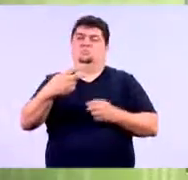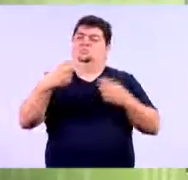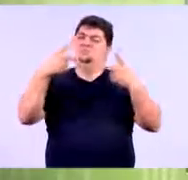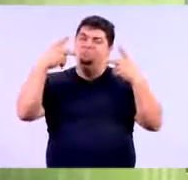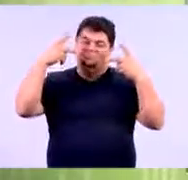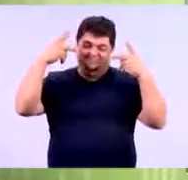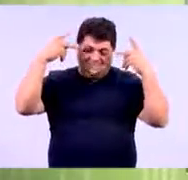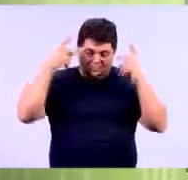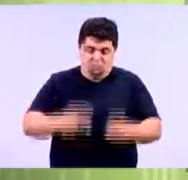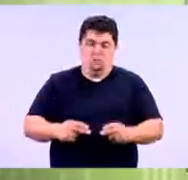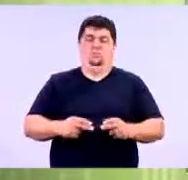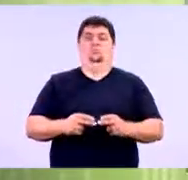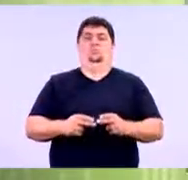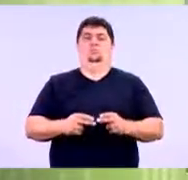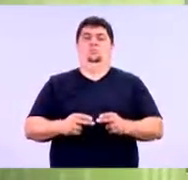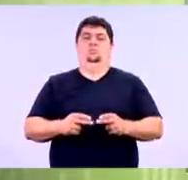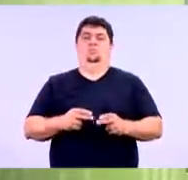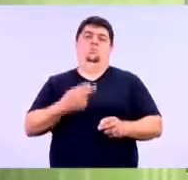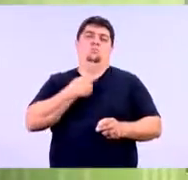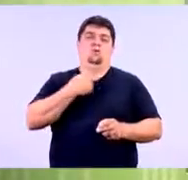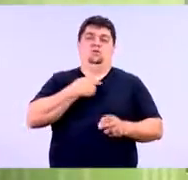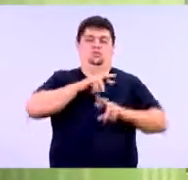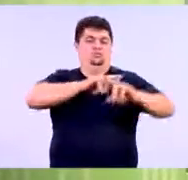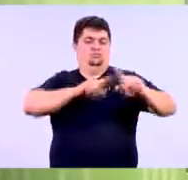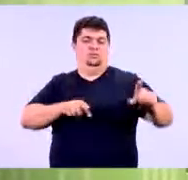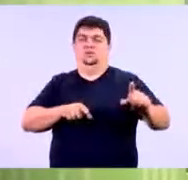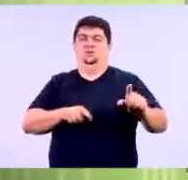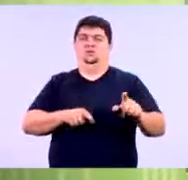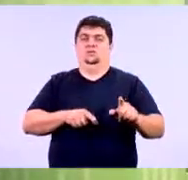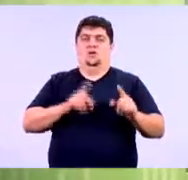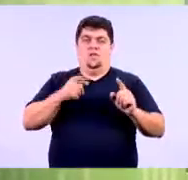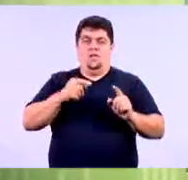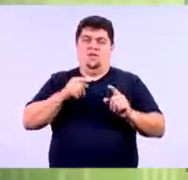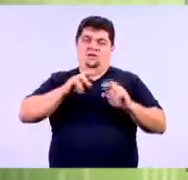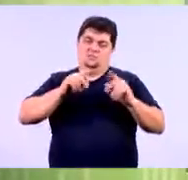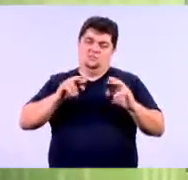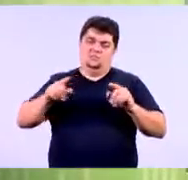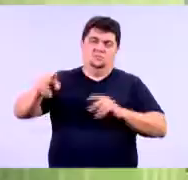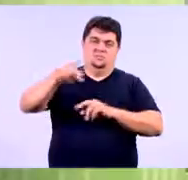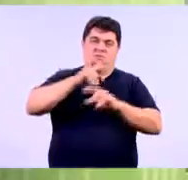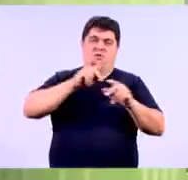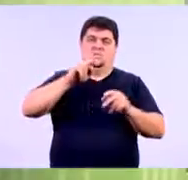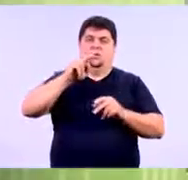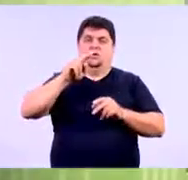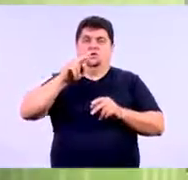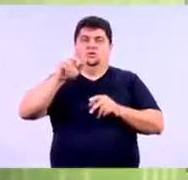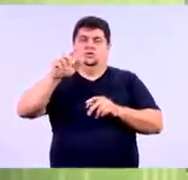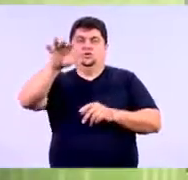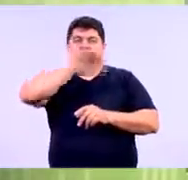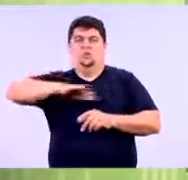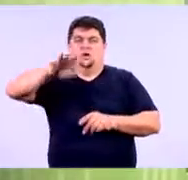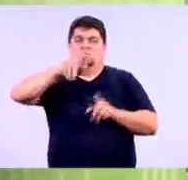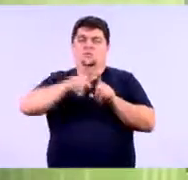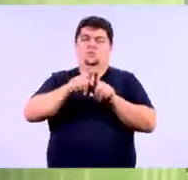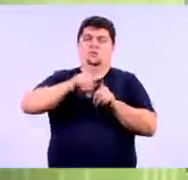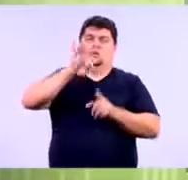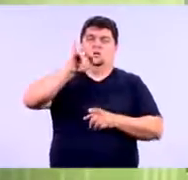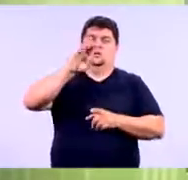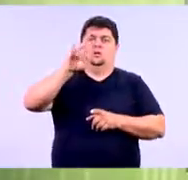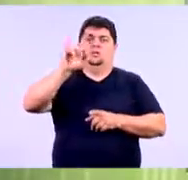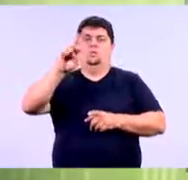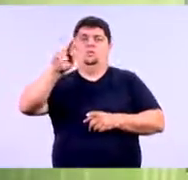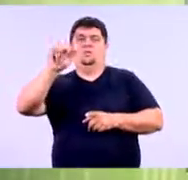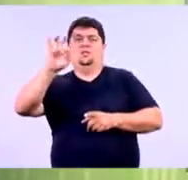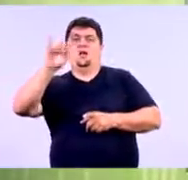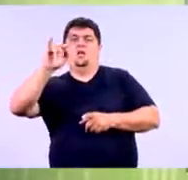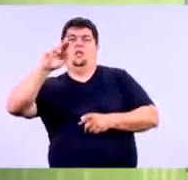Então, isso é a diferença entre a uniformidade geográfica e a uniformidade tributária, que